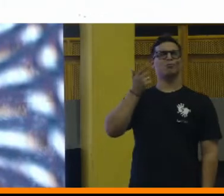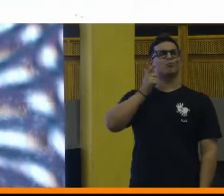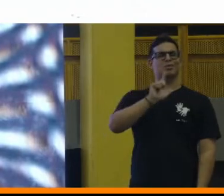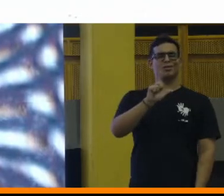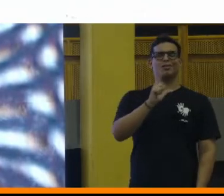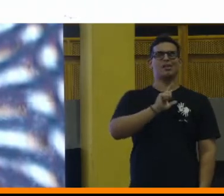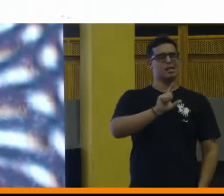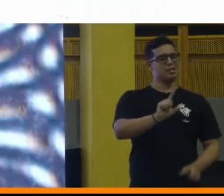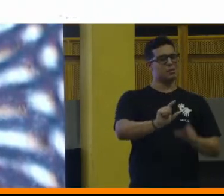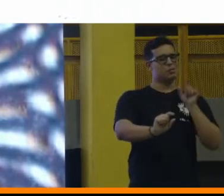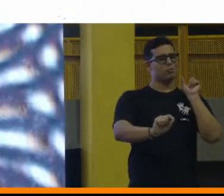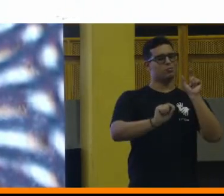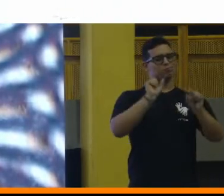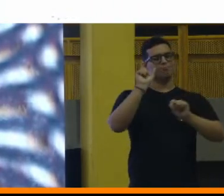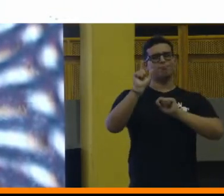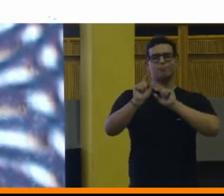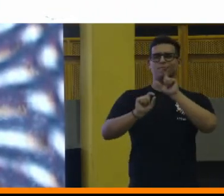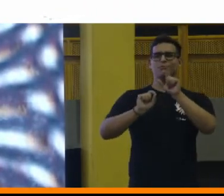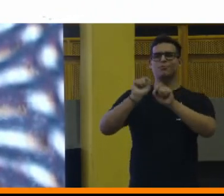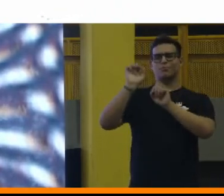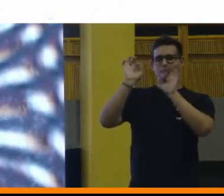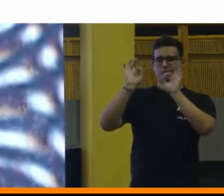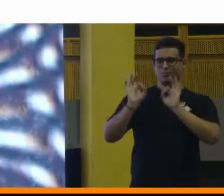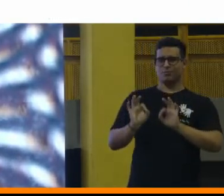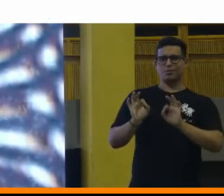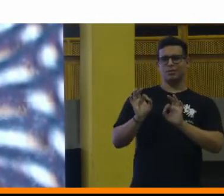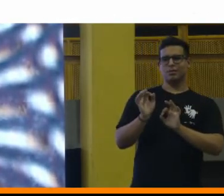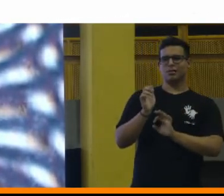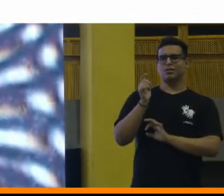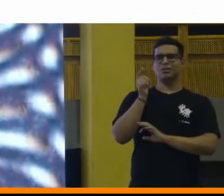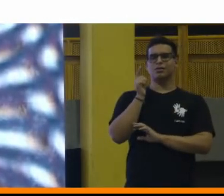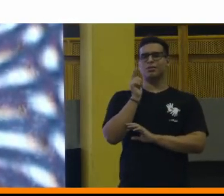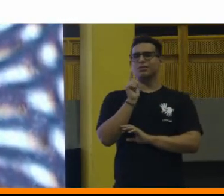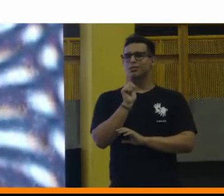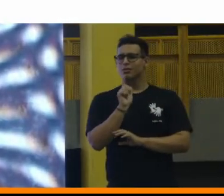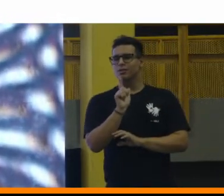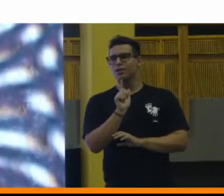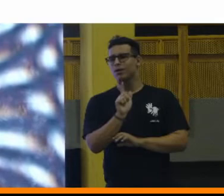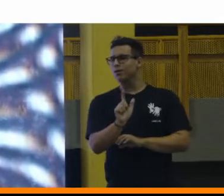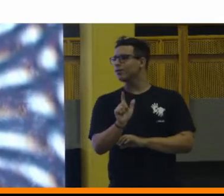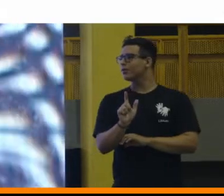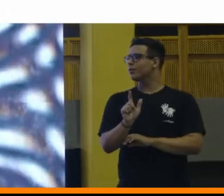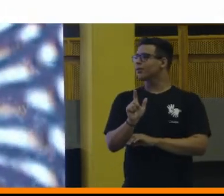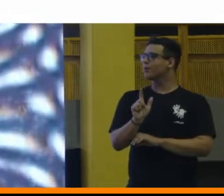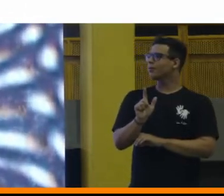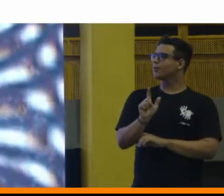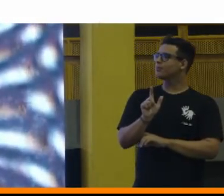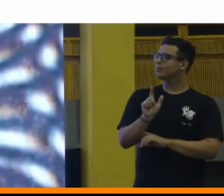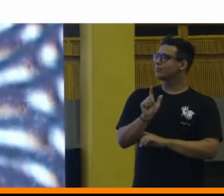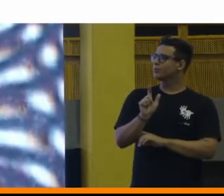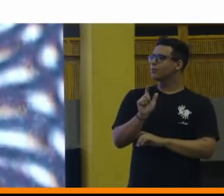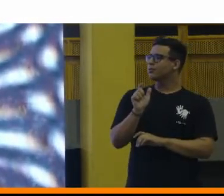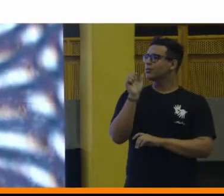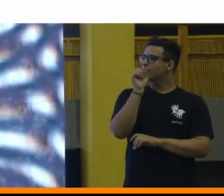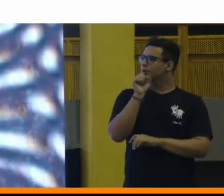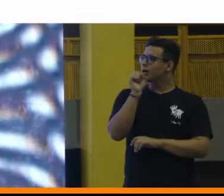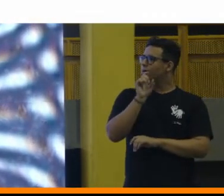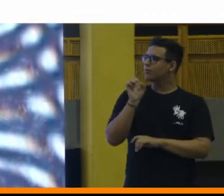tomar decisões, consigo entender a corrida que eu assisto no final de semana, eu